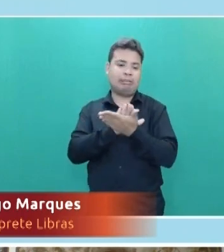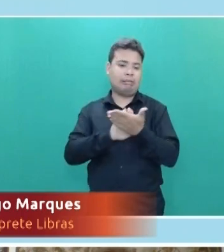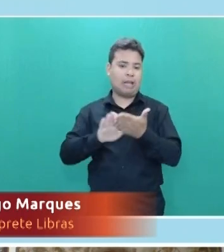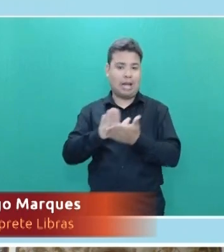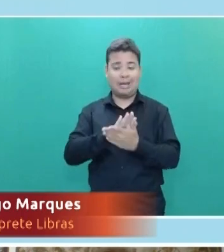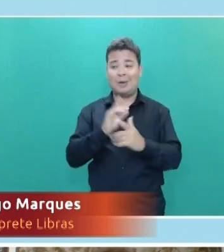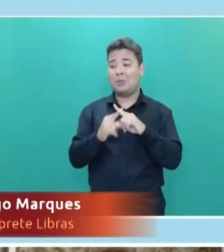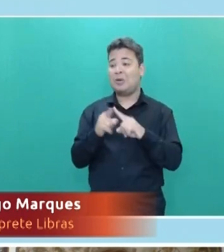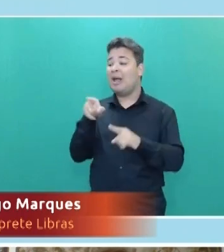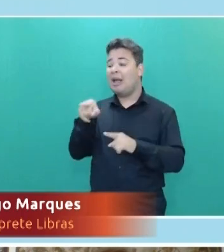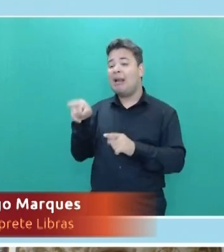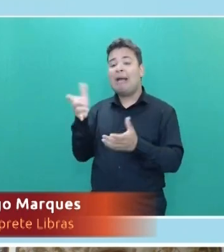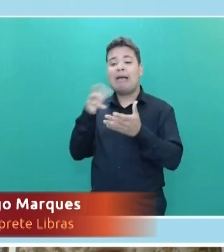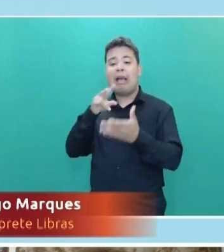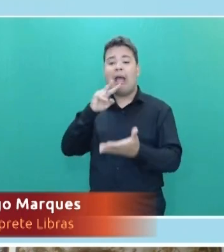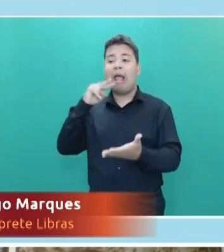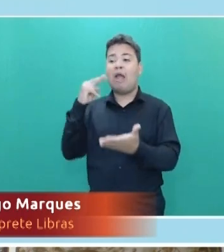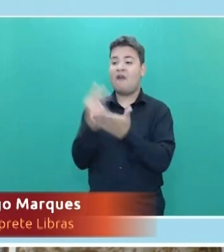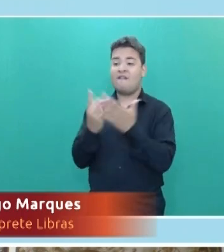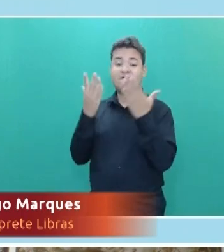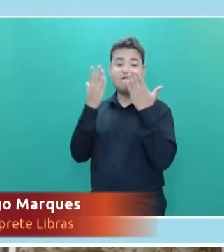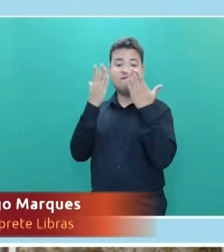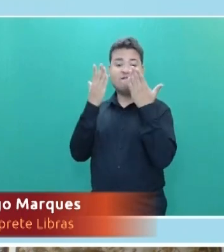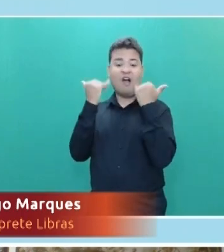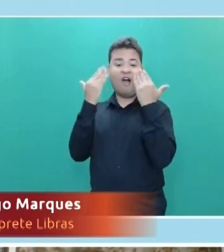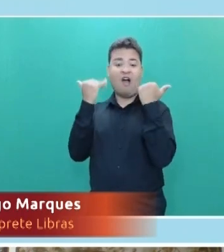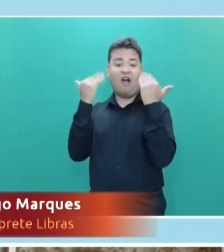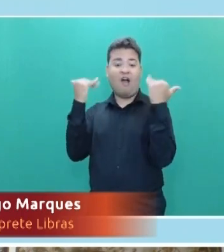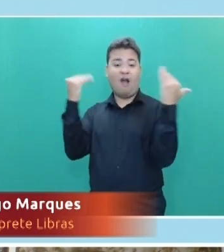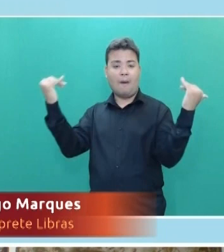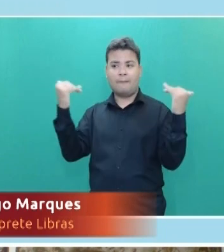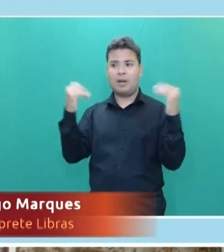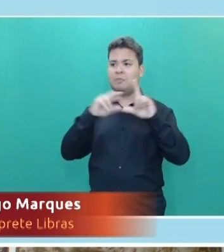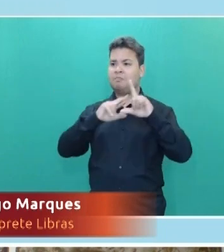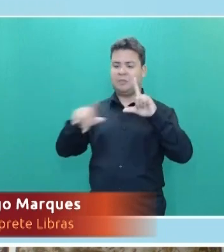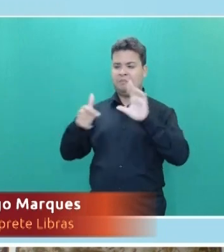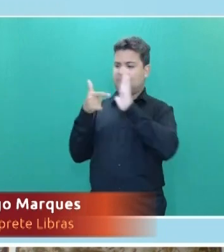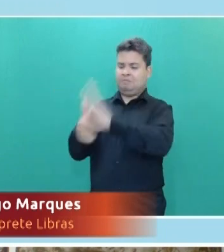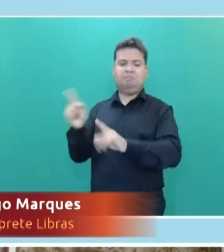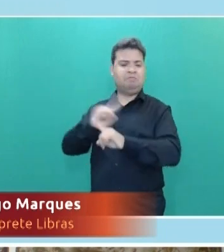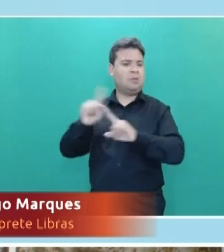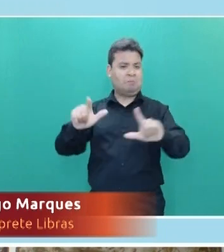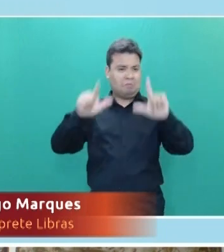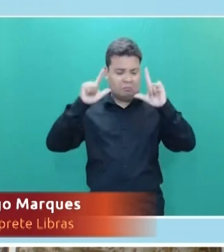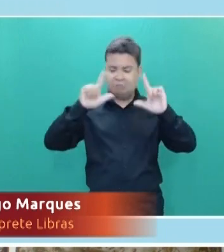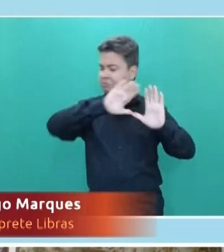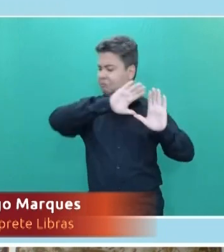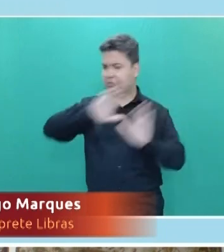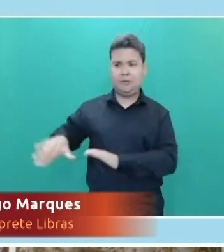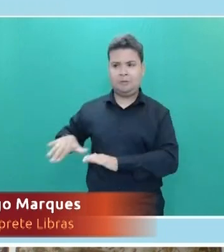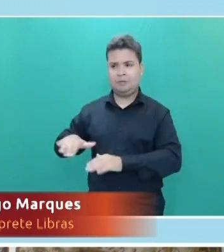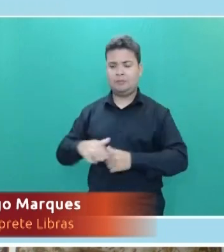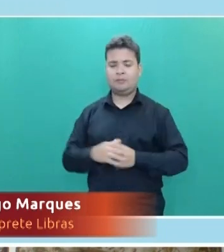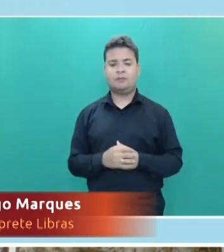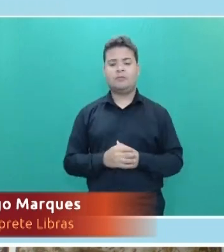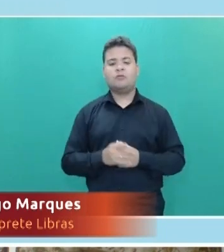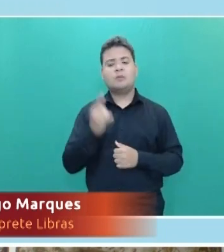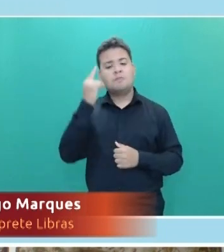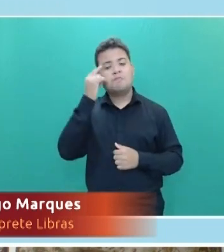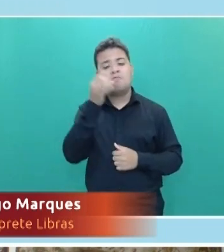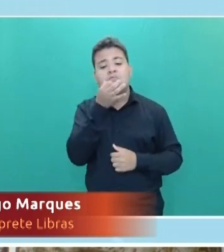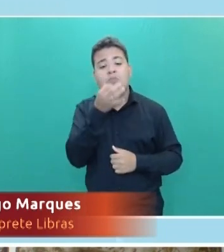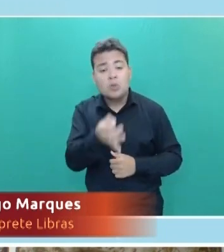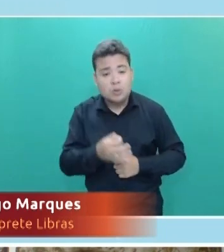buscando. Como é que você entende essas duas questões? Bom, eu acredito que